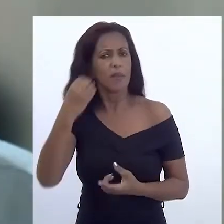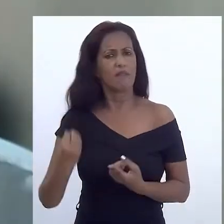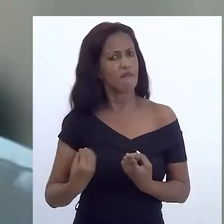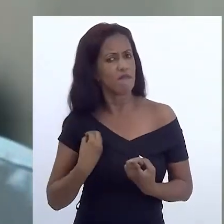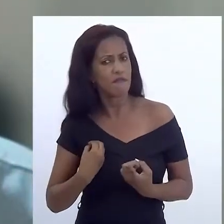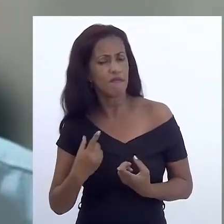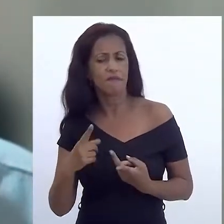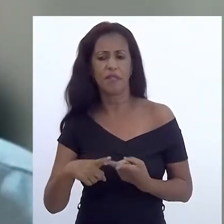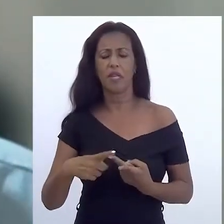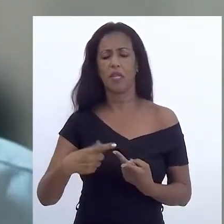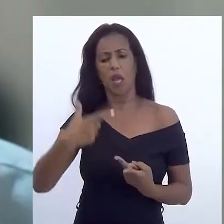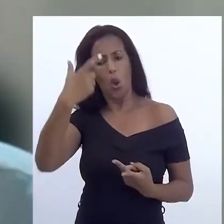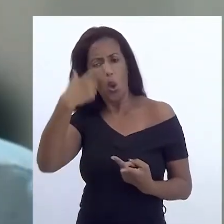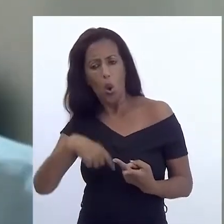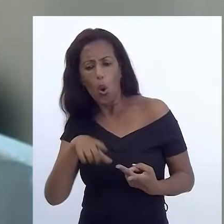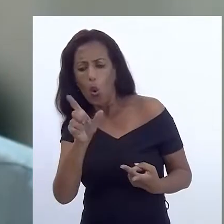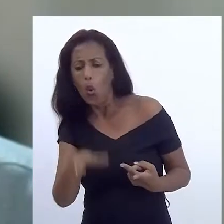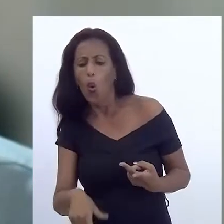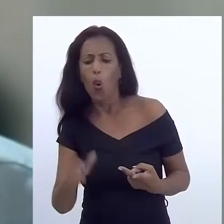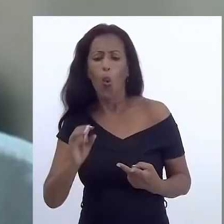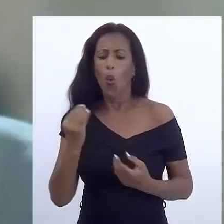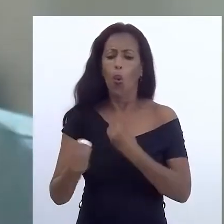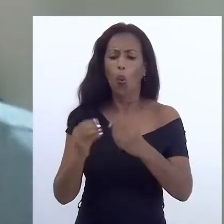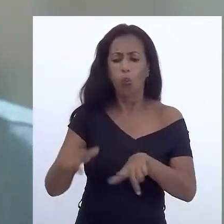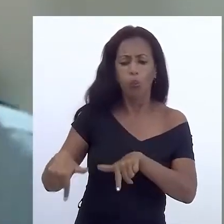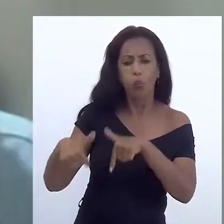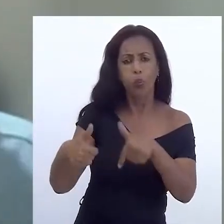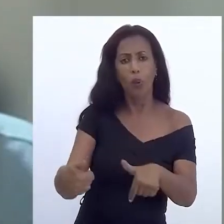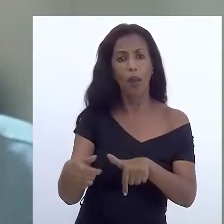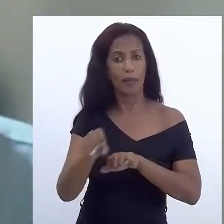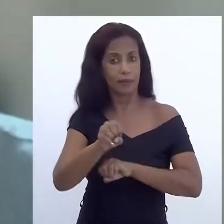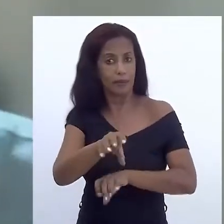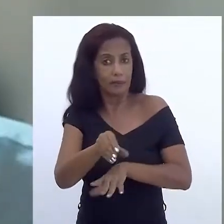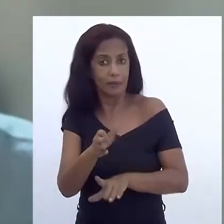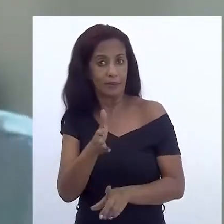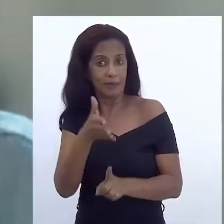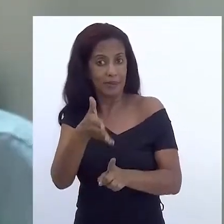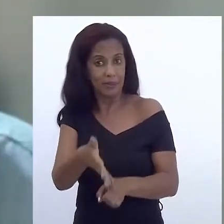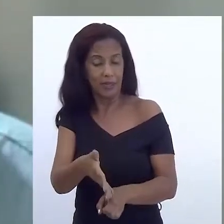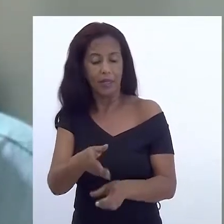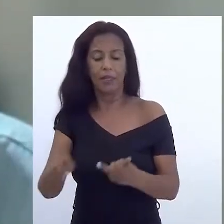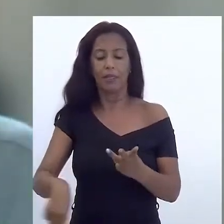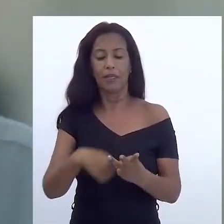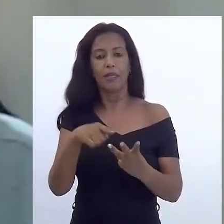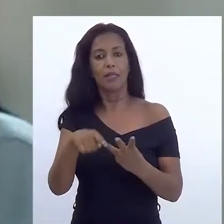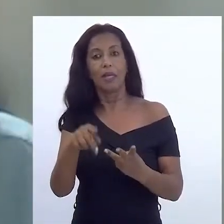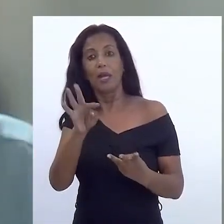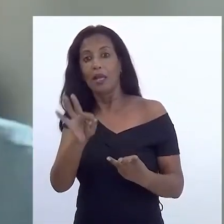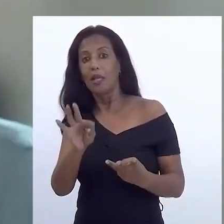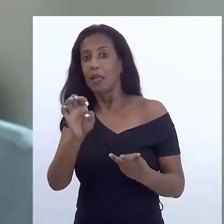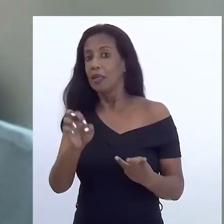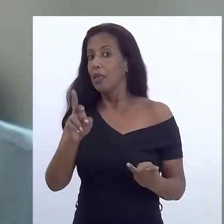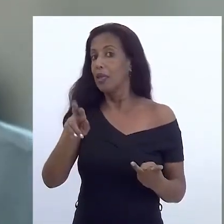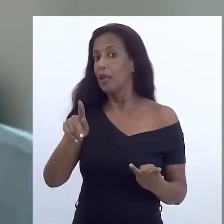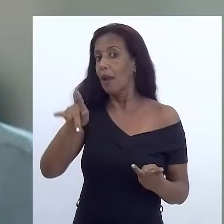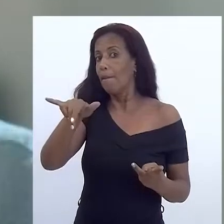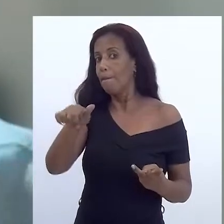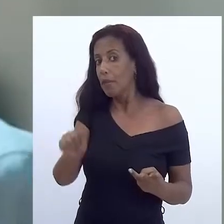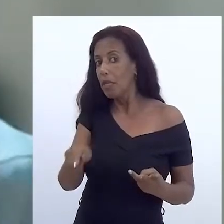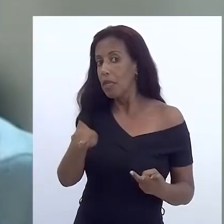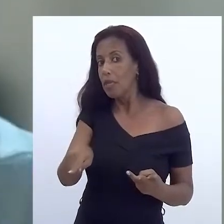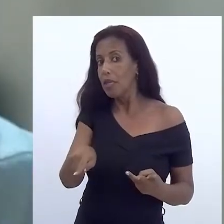vida, sobre comportamento animal, no sentido educacional. E a terapia, ela tende a ser de